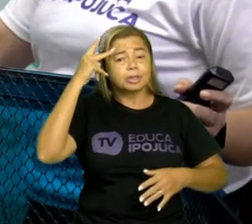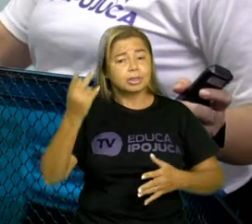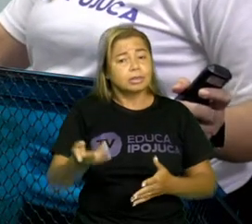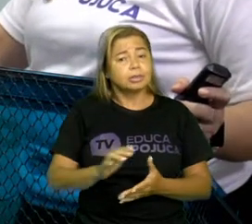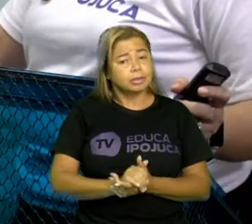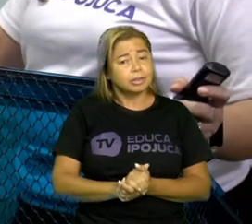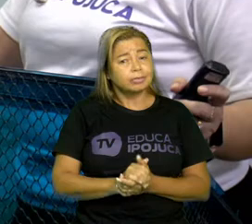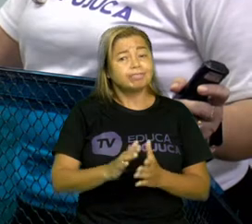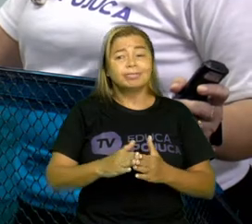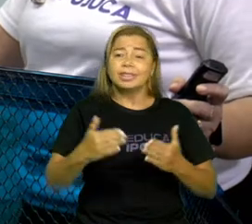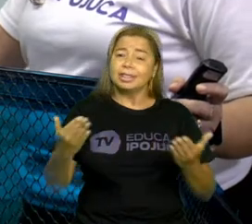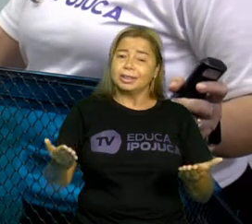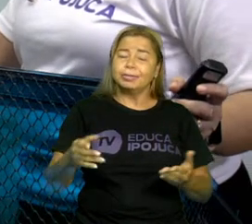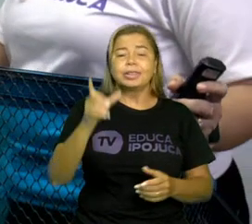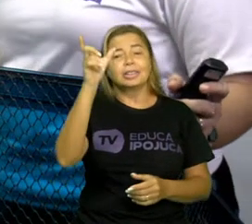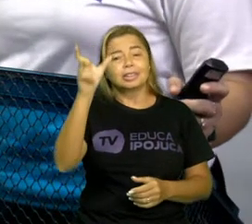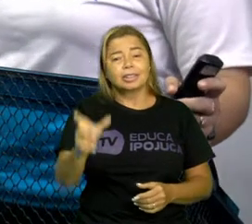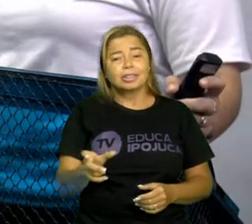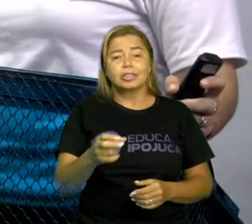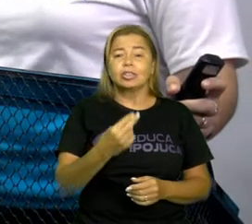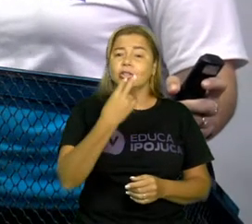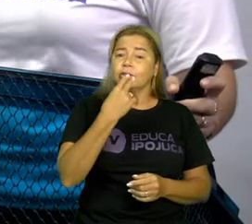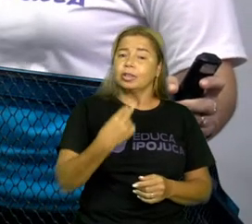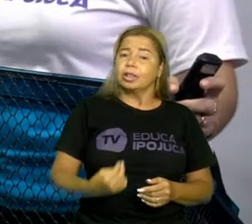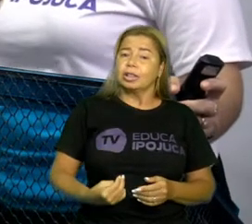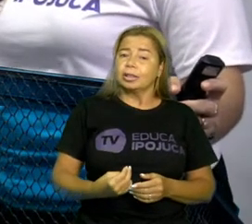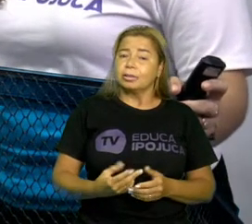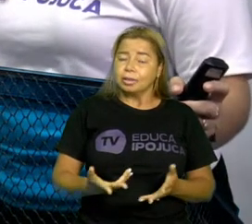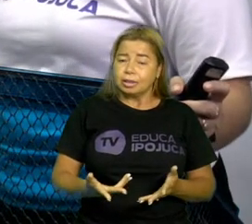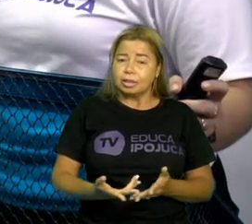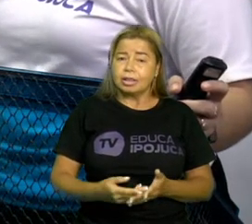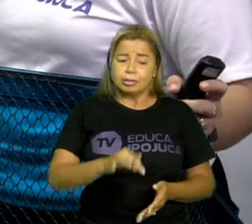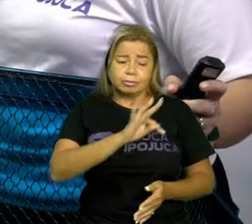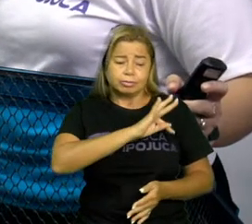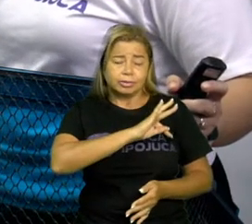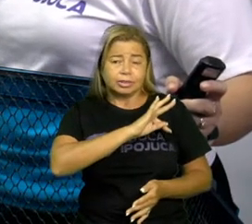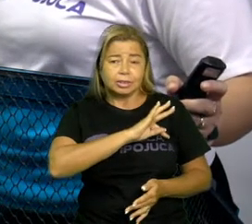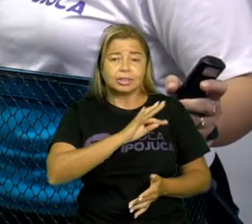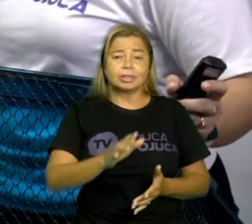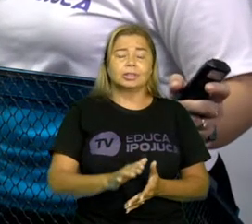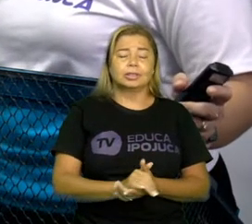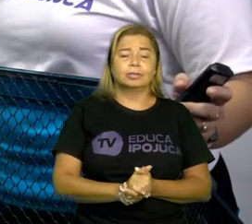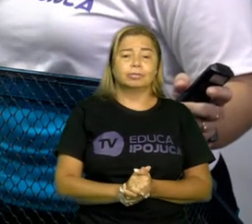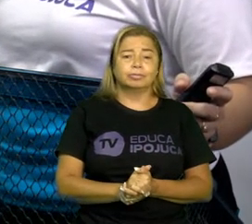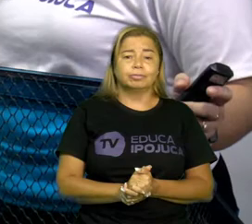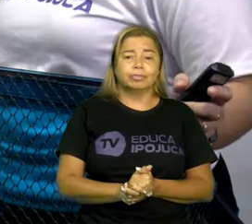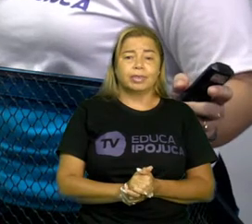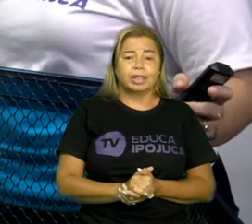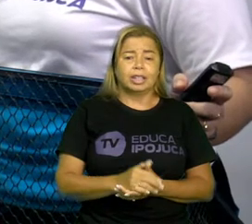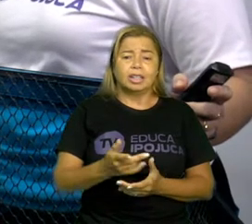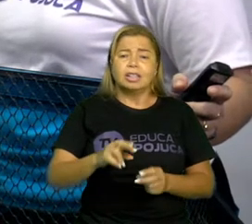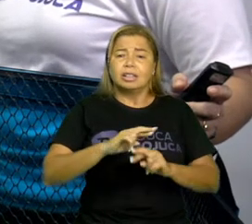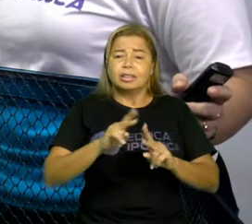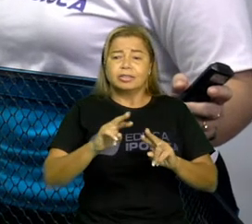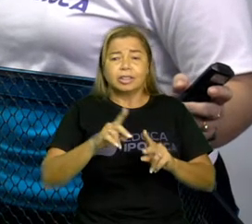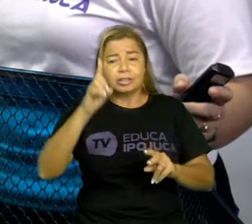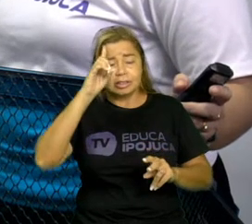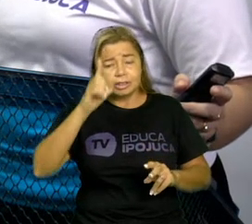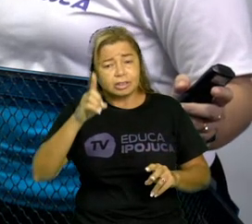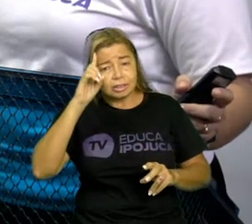um vocabulário técnico, ou seja, que não faz parte tanto do nosso dia a dia, né? Então, eu tenho pele,